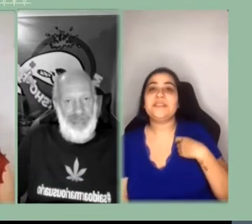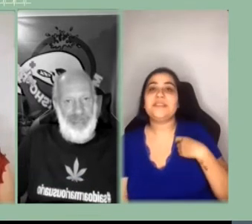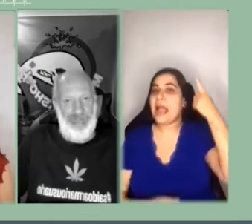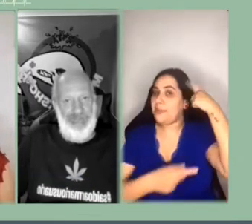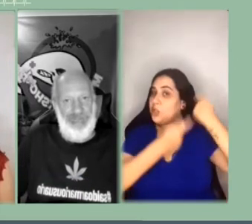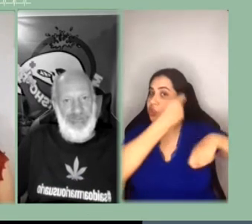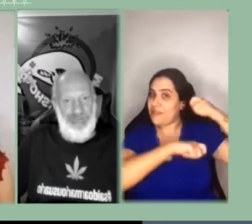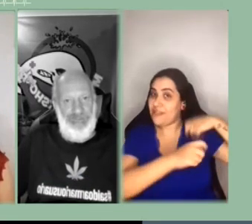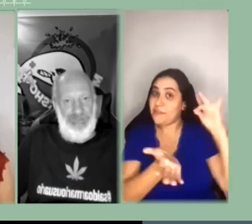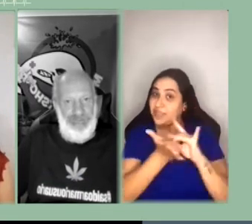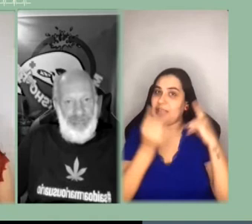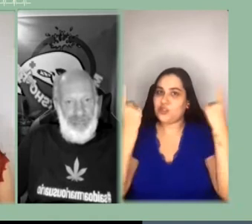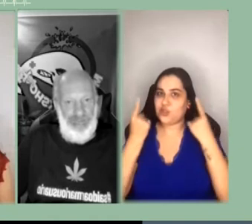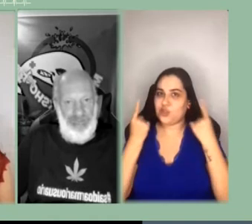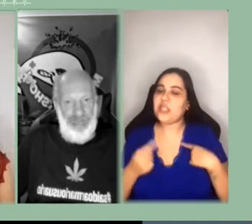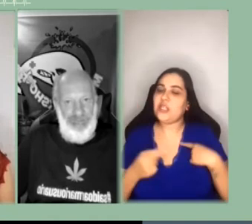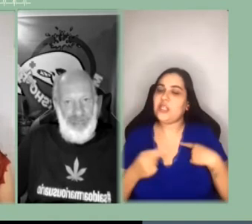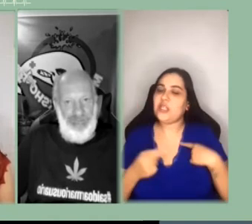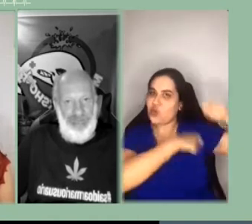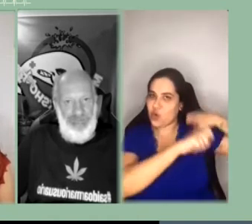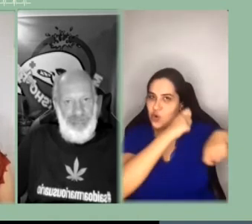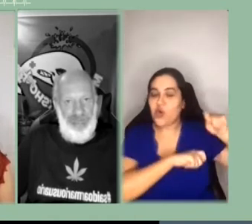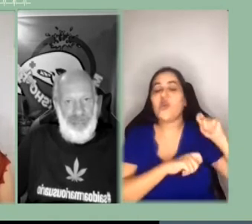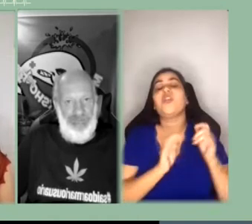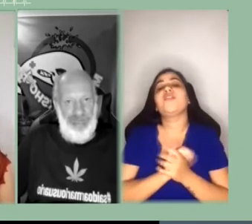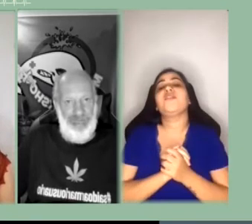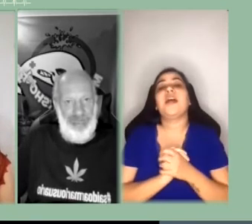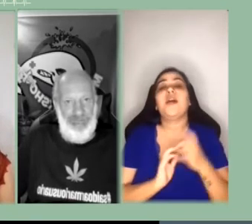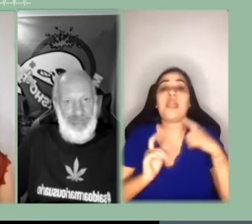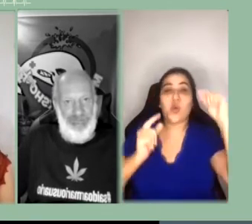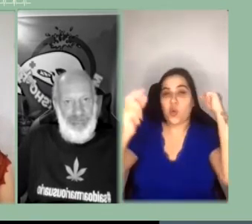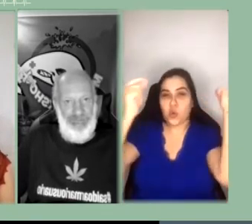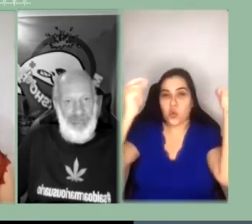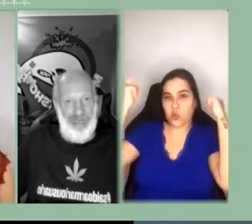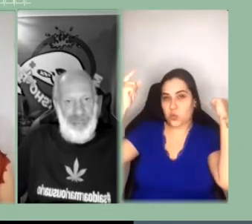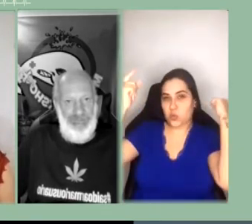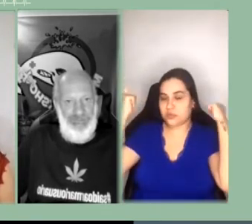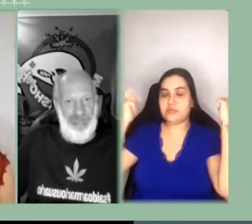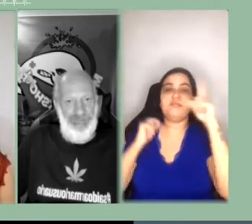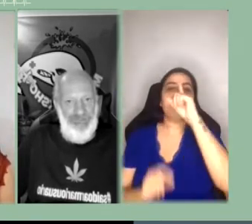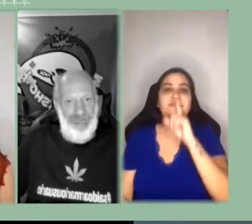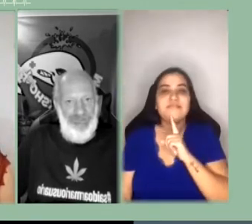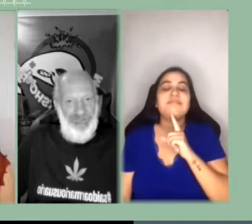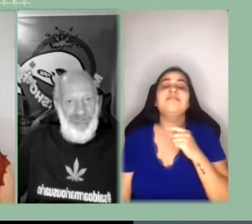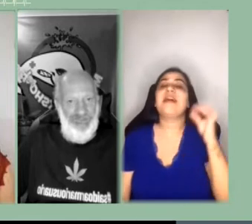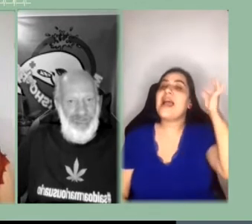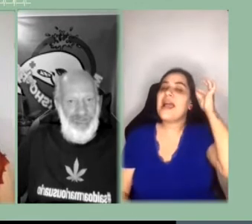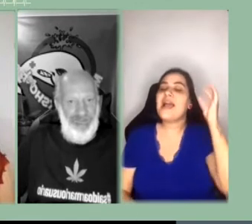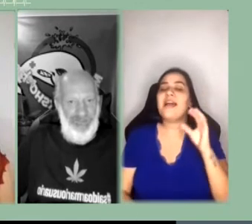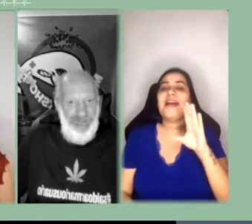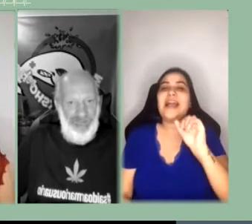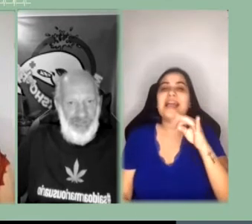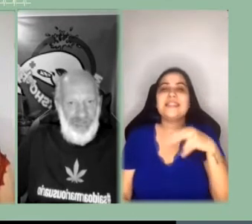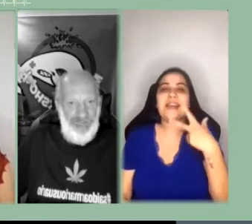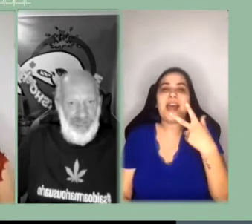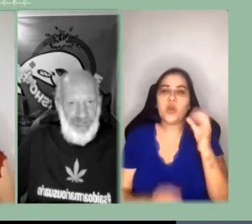escovado, né? E eu tenho luzes no cabelo, meu cabelo é castanho escuro, mas eu tenho luzes loiras, mas vão